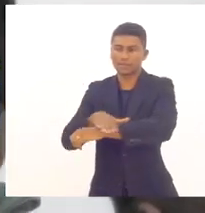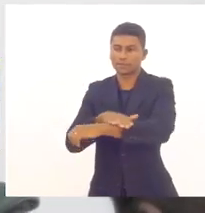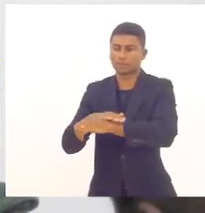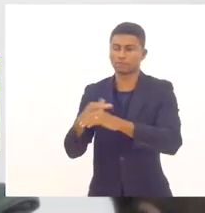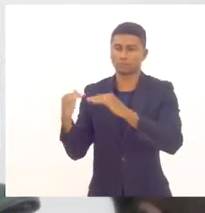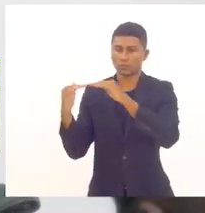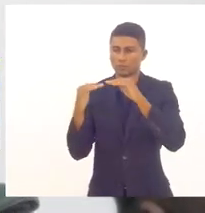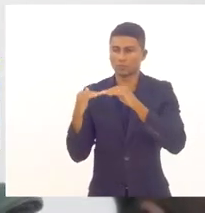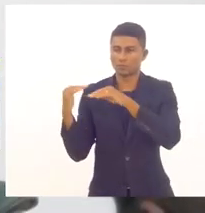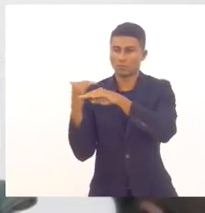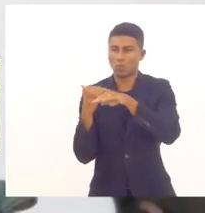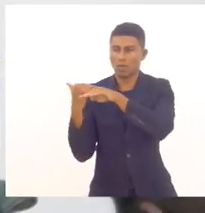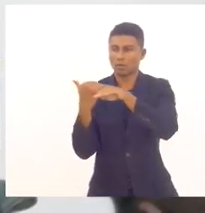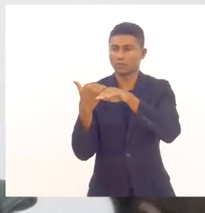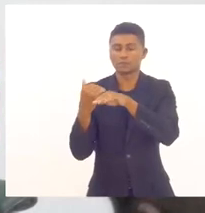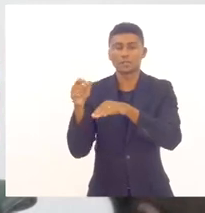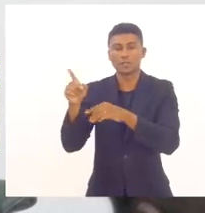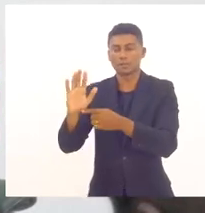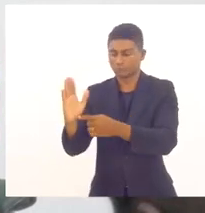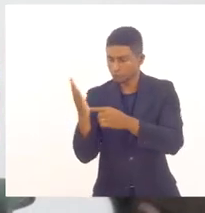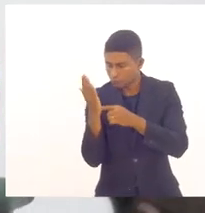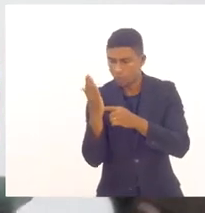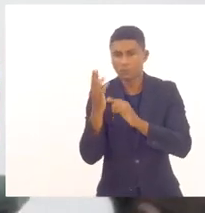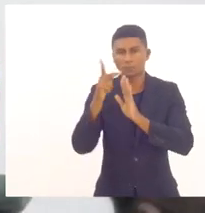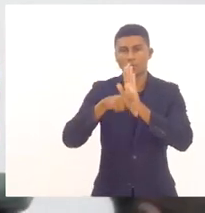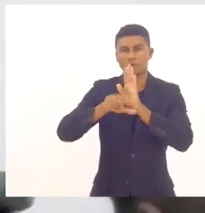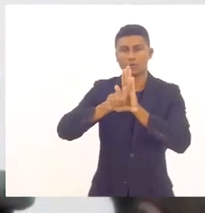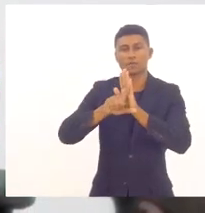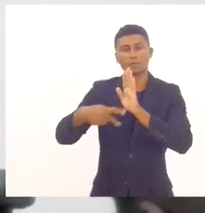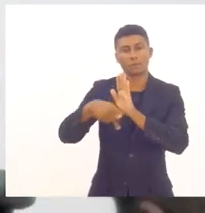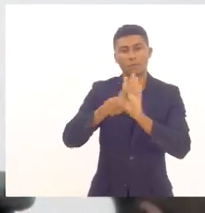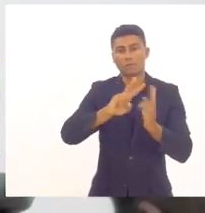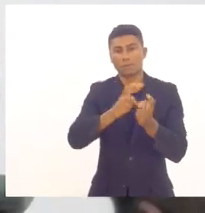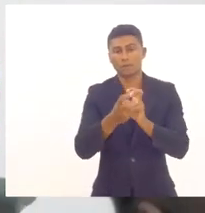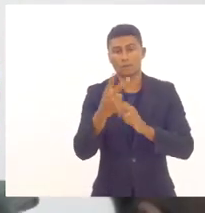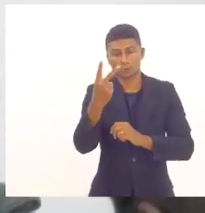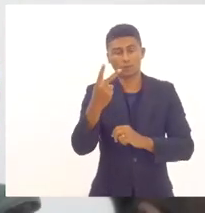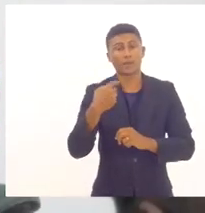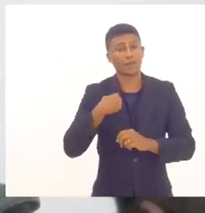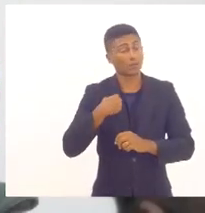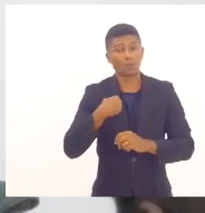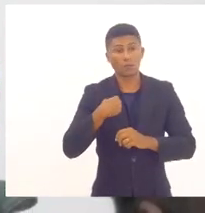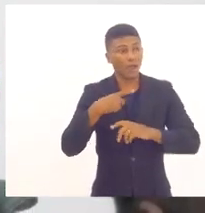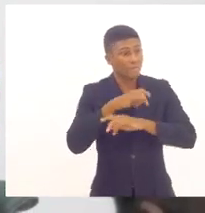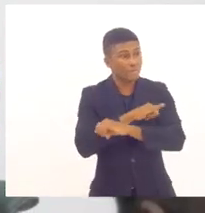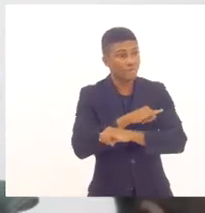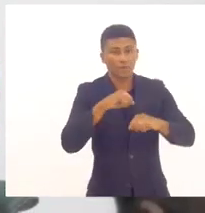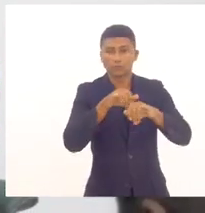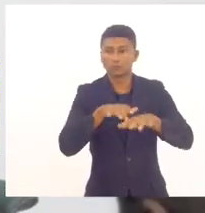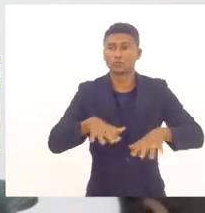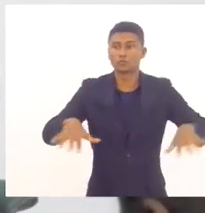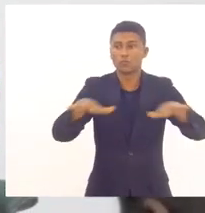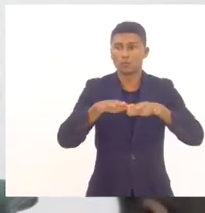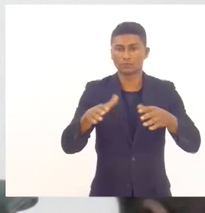ele me apresentou dois projetos de capoeira. Eu fui e convoquei a todos. Tem um monte aqui que estava lá.